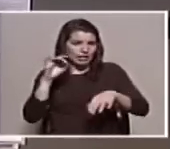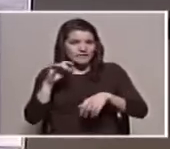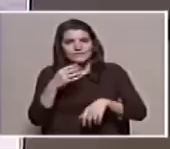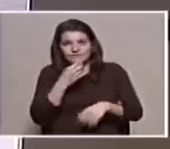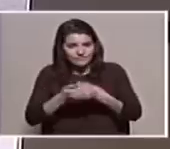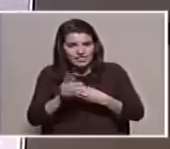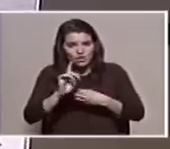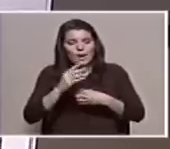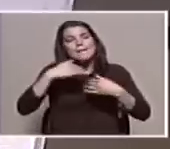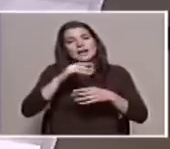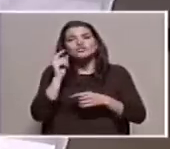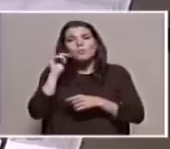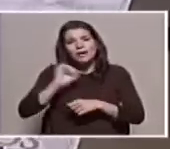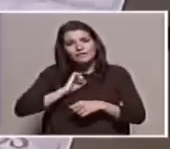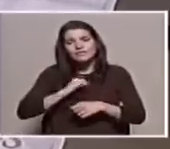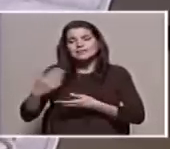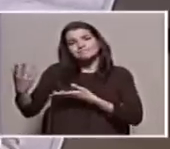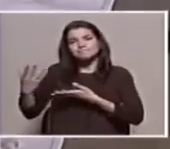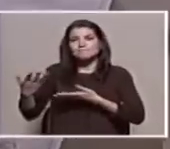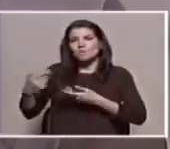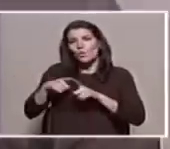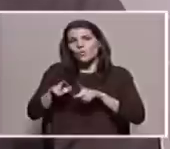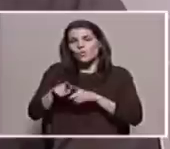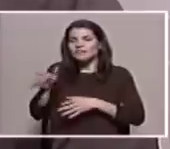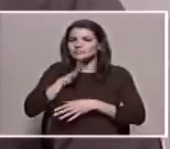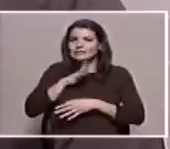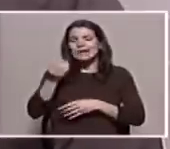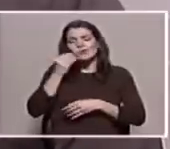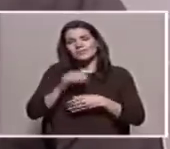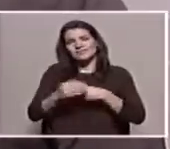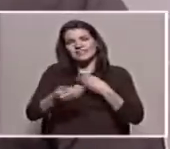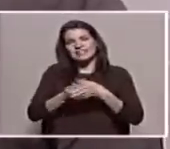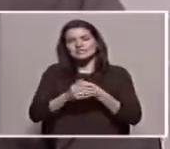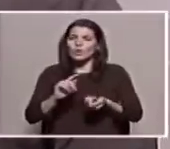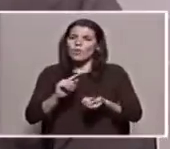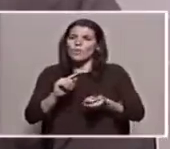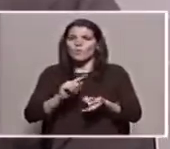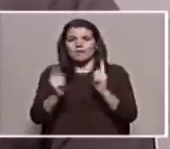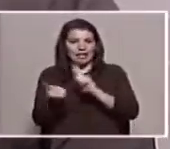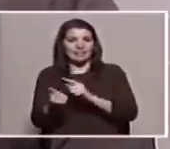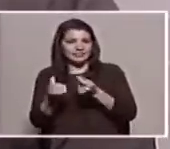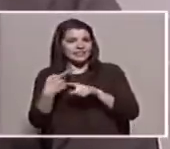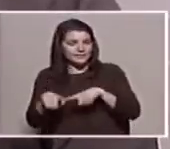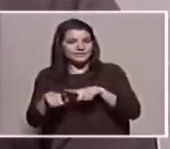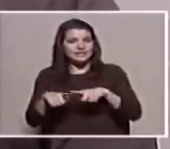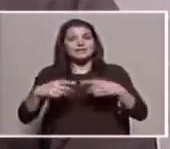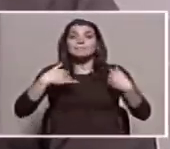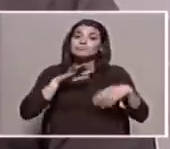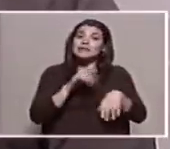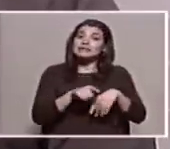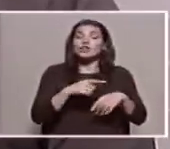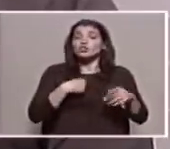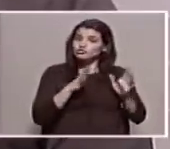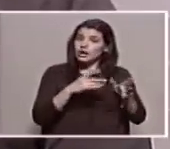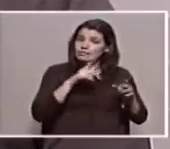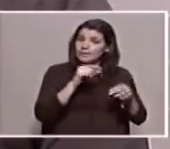a velhice por um lado diferente e então Tomei a iniciativa de fazer esse livro visto que eu tenho trabalhado mais até com bebés prematuros